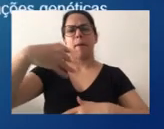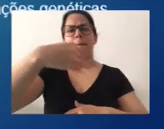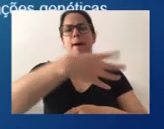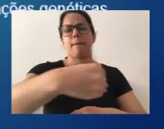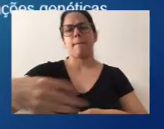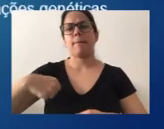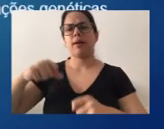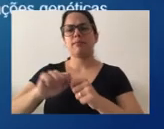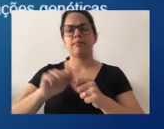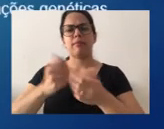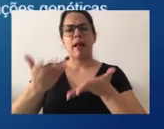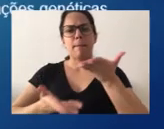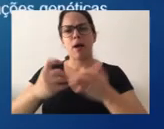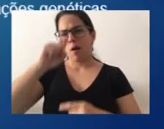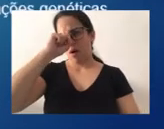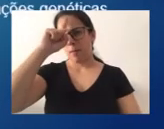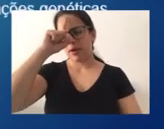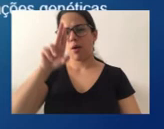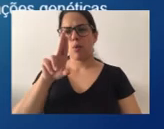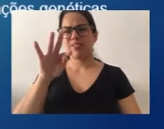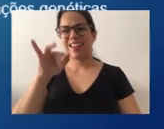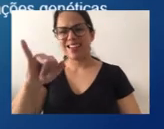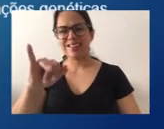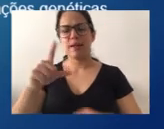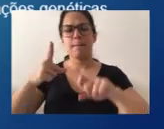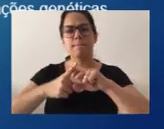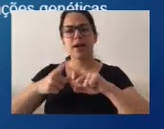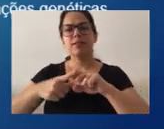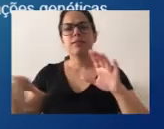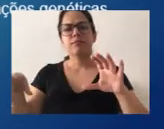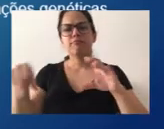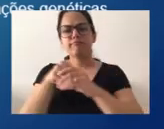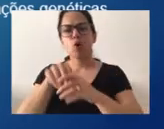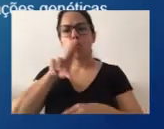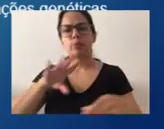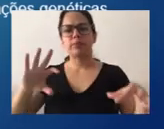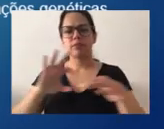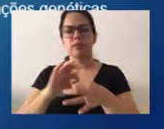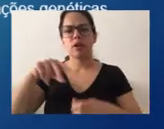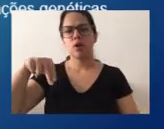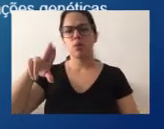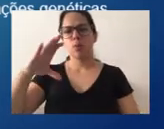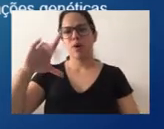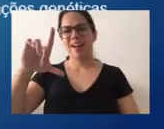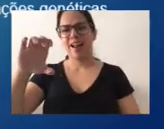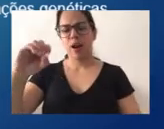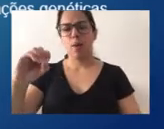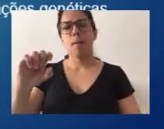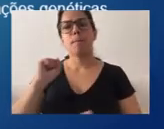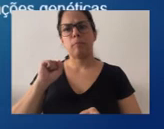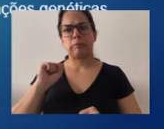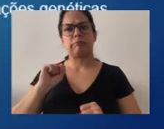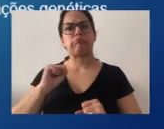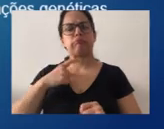né, as UTIs e a medicina nuclear. Então, os efeitos, eles podem, né, ser os mais variados. Os efeitos